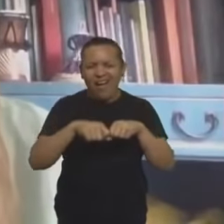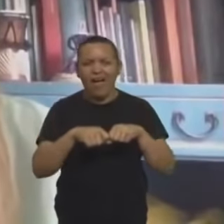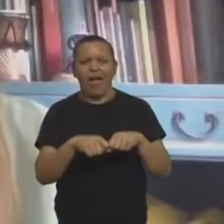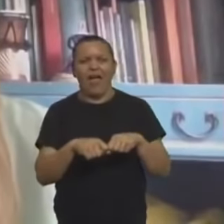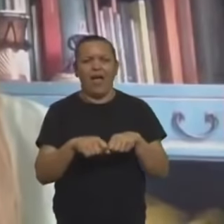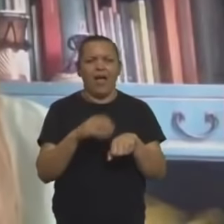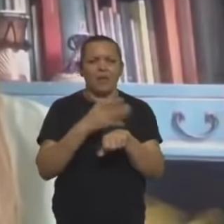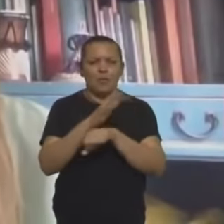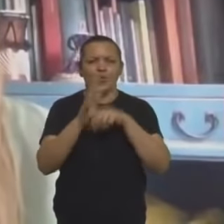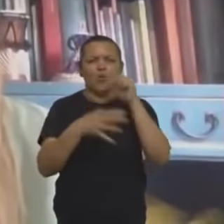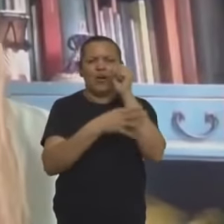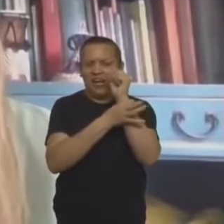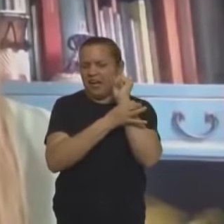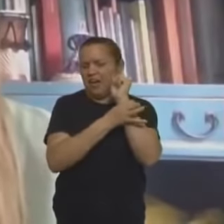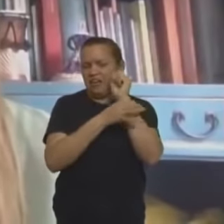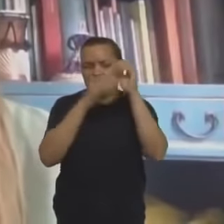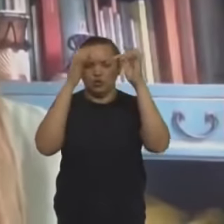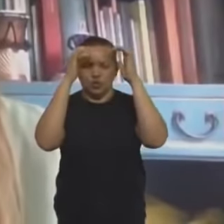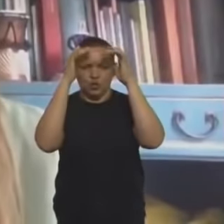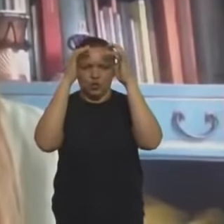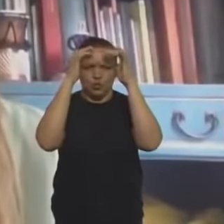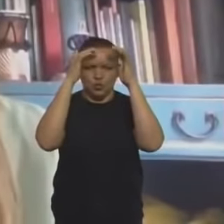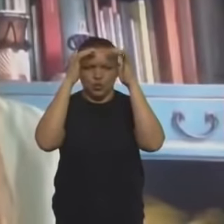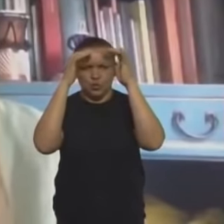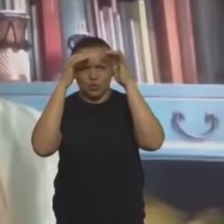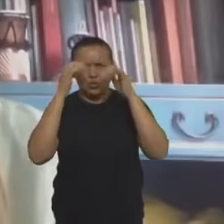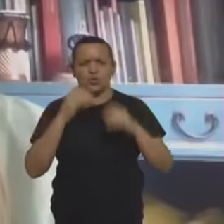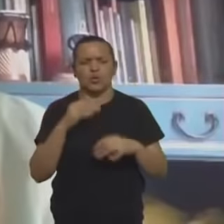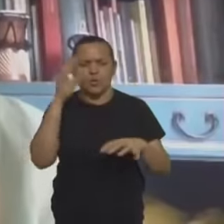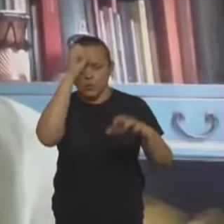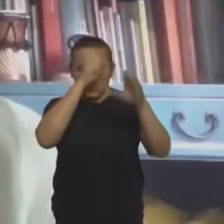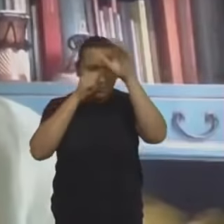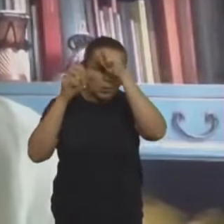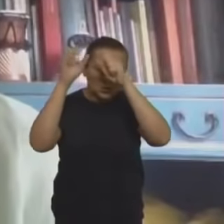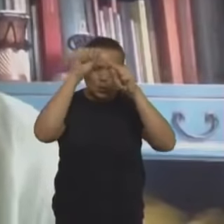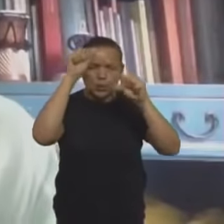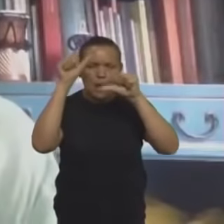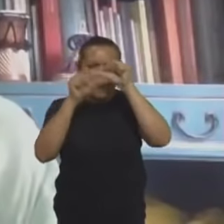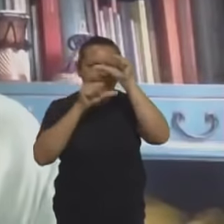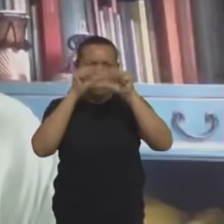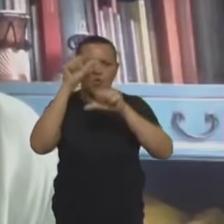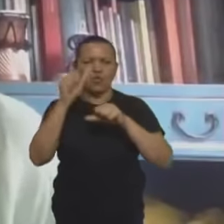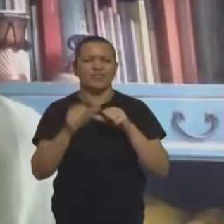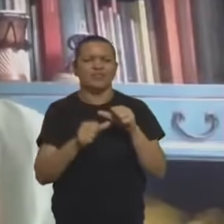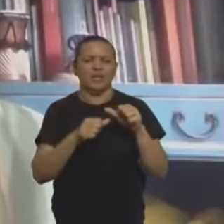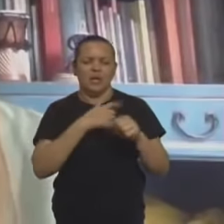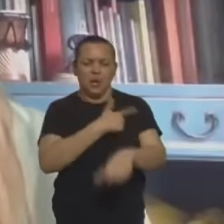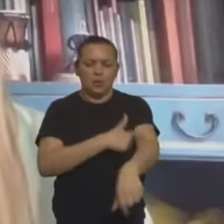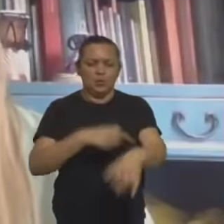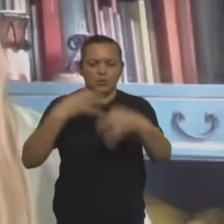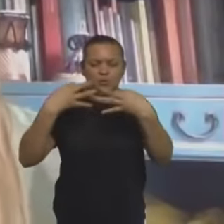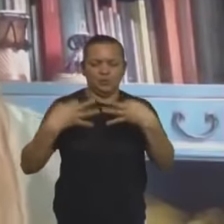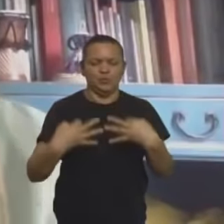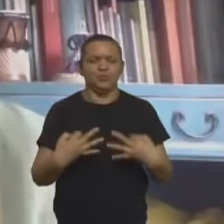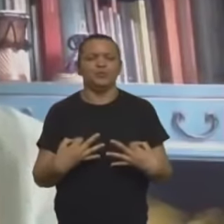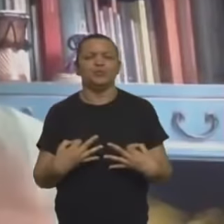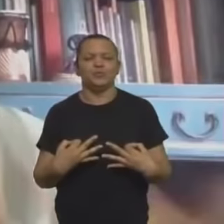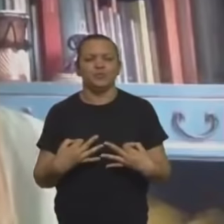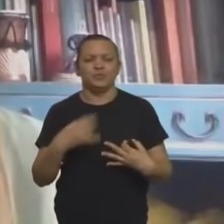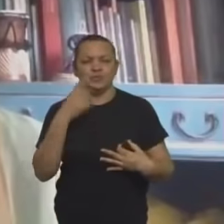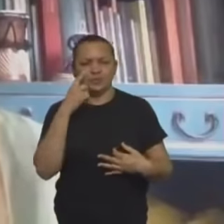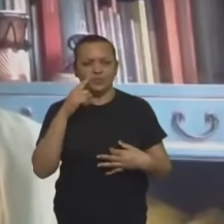de garantir que o meu cérebro transforme esses aprendizados em comportamentos positivos. Eu falo muito que é como